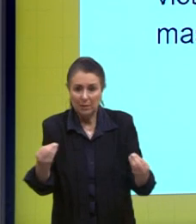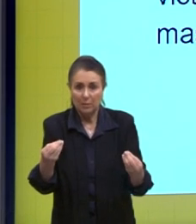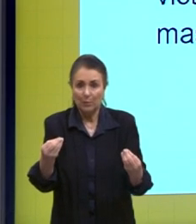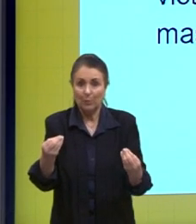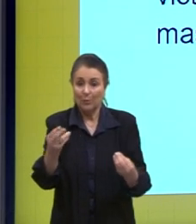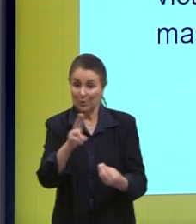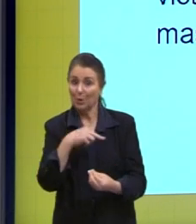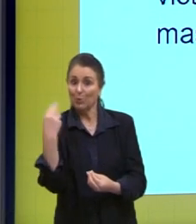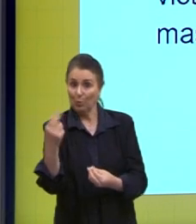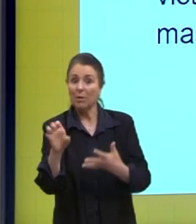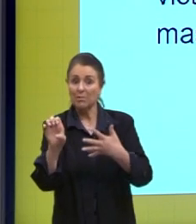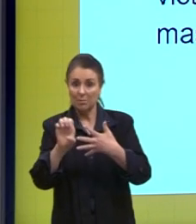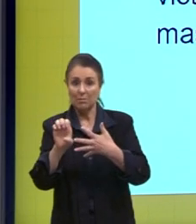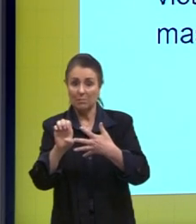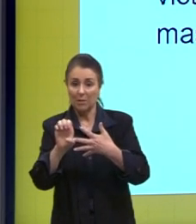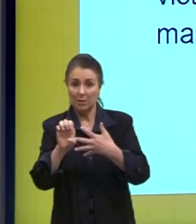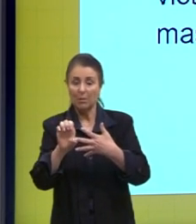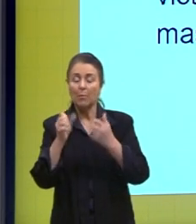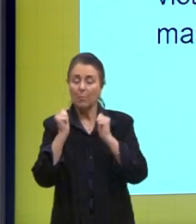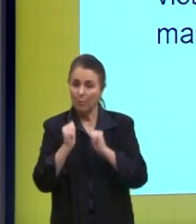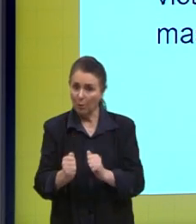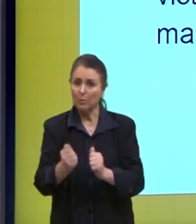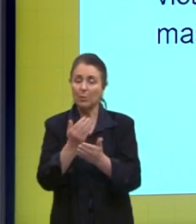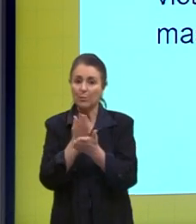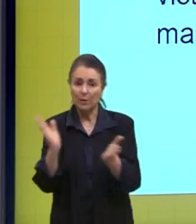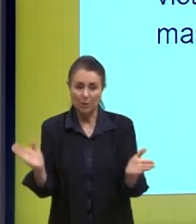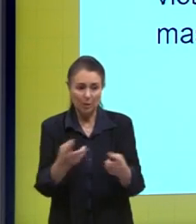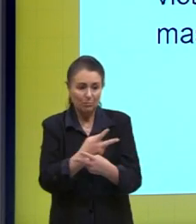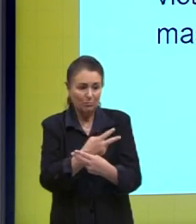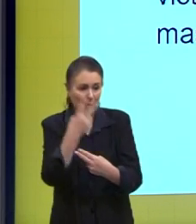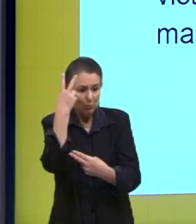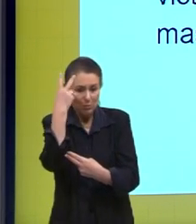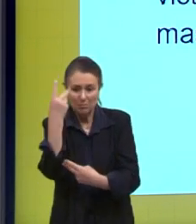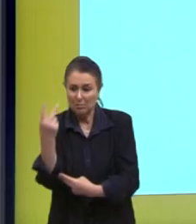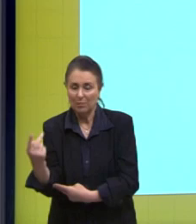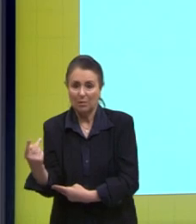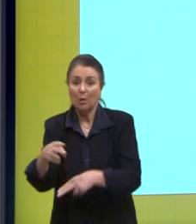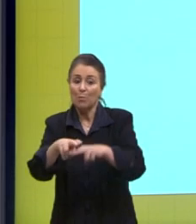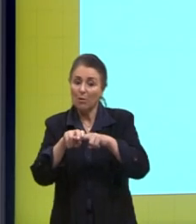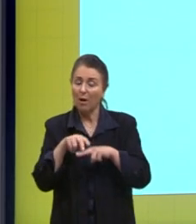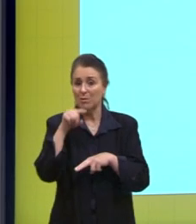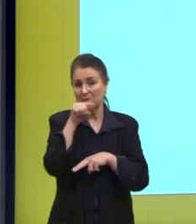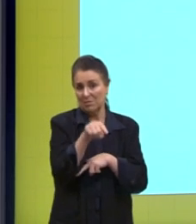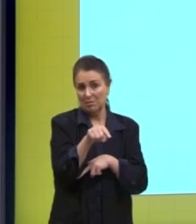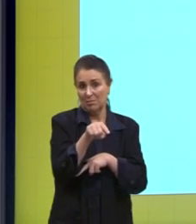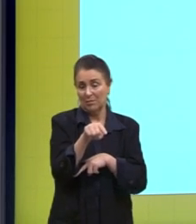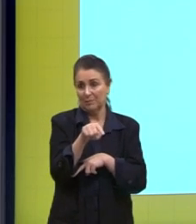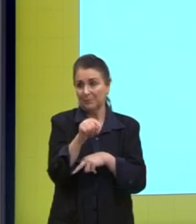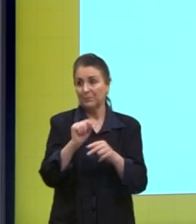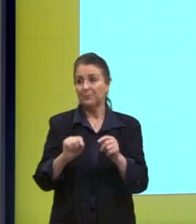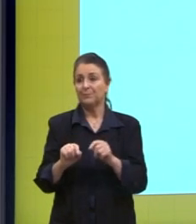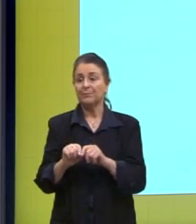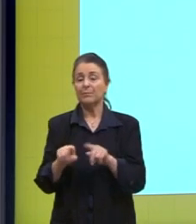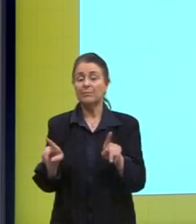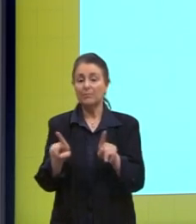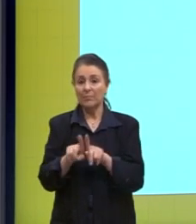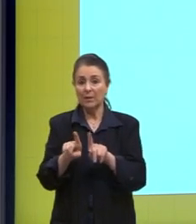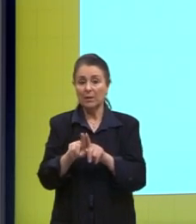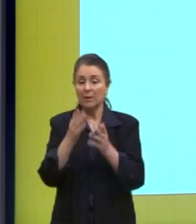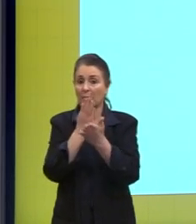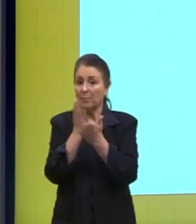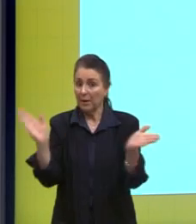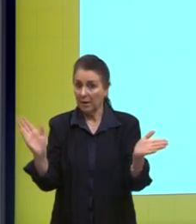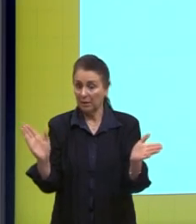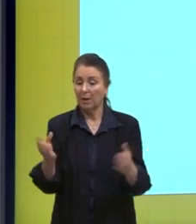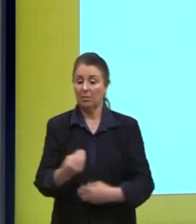sim recursos né naturais em função disso além da perda da